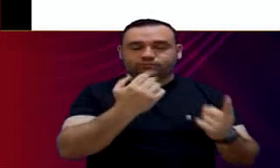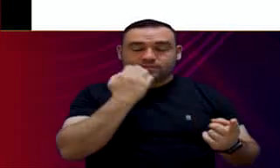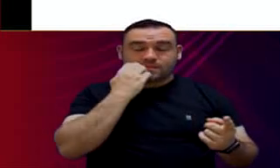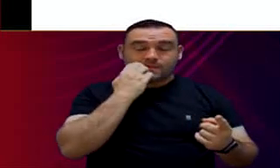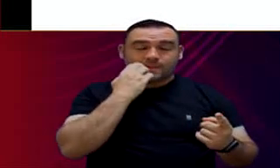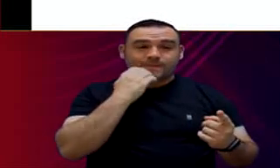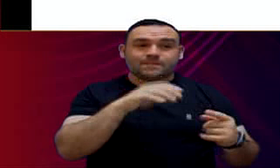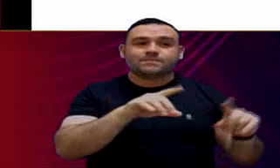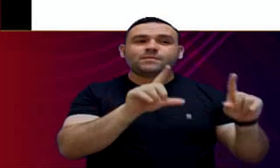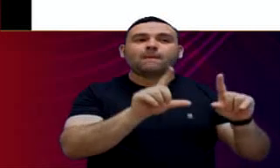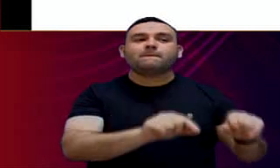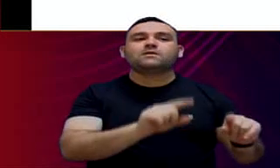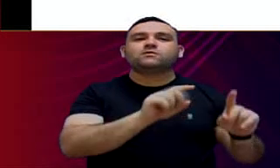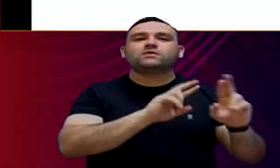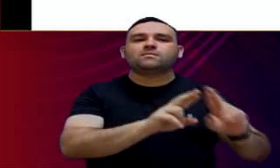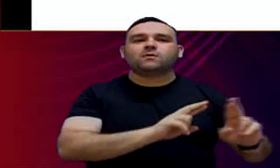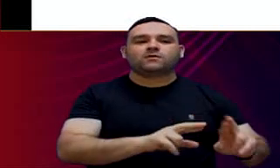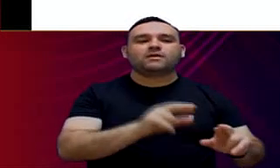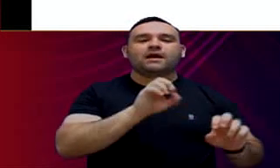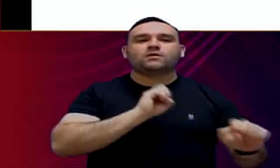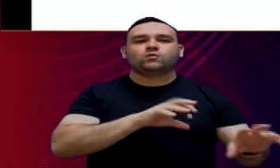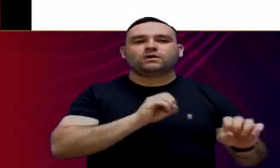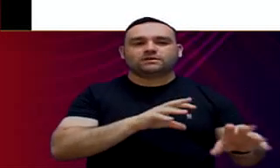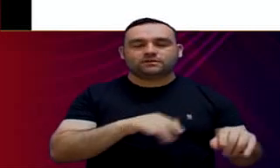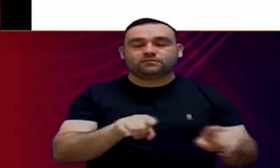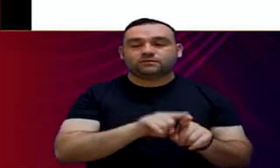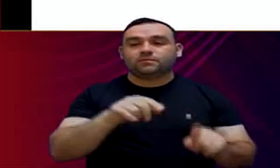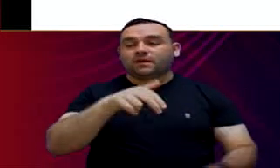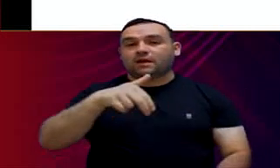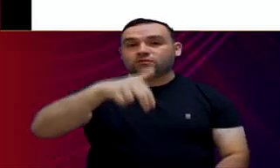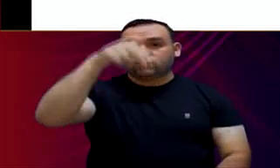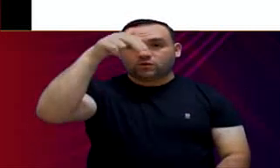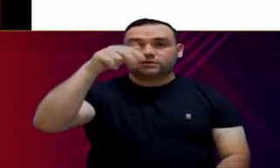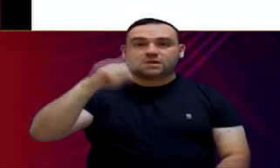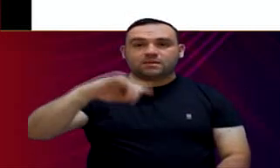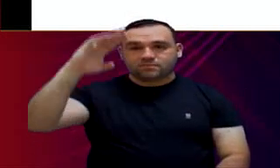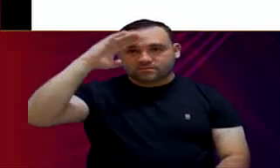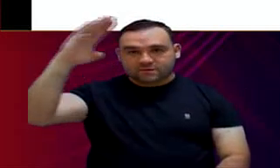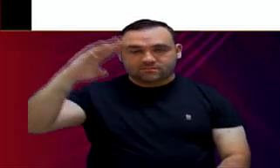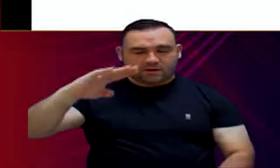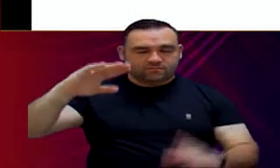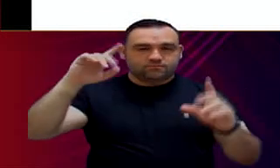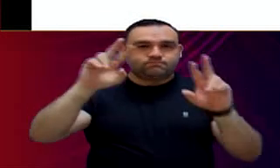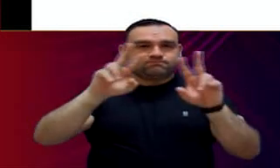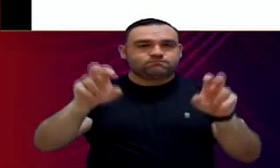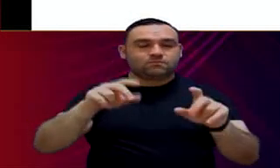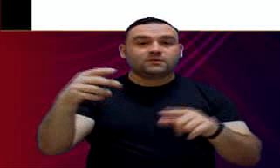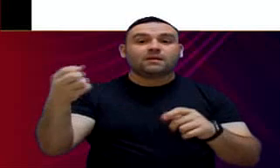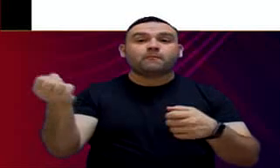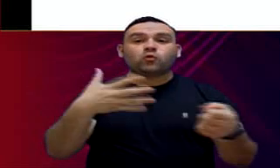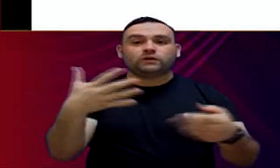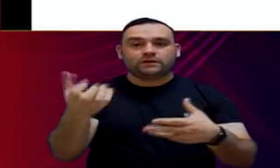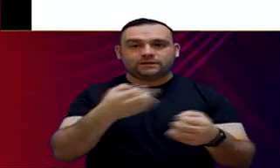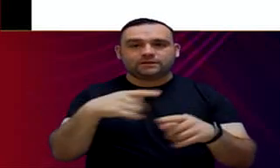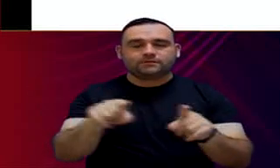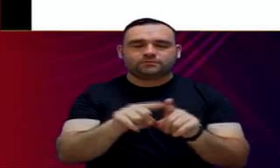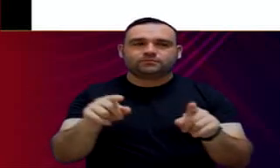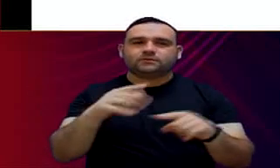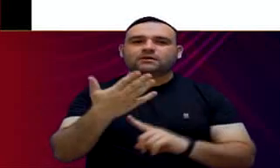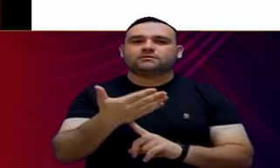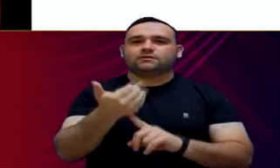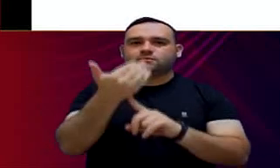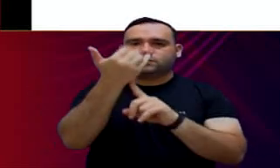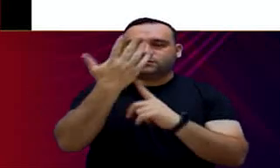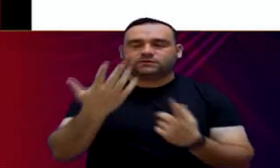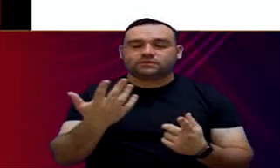a área menos priorizadas da Educação na Região Norte a mais priorizada foi modernização e inovação e